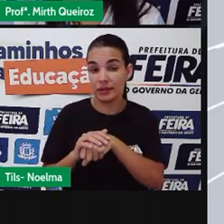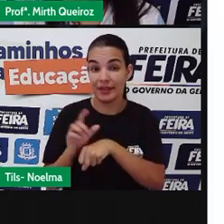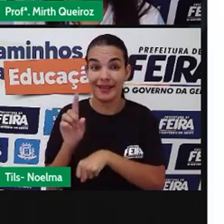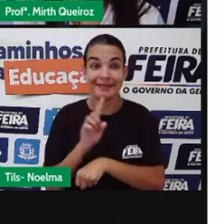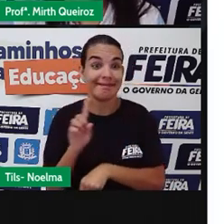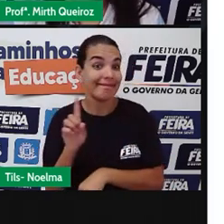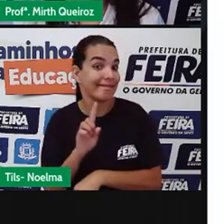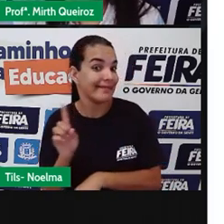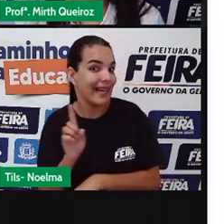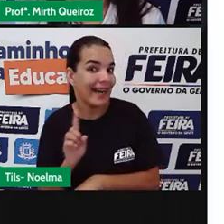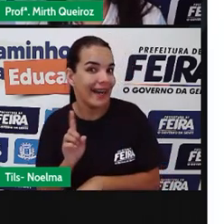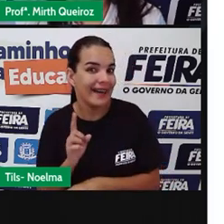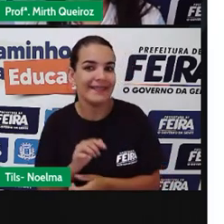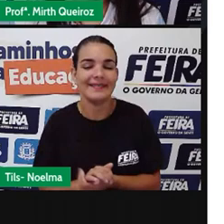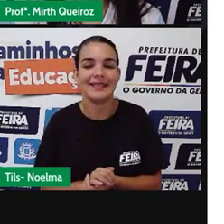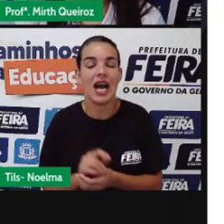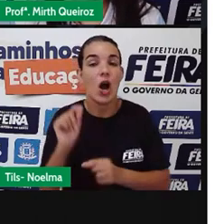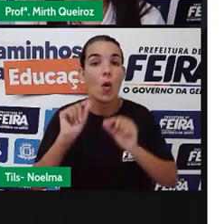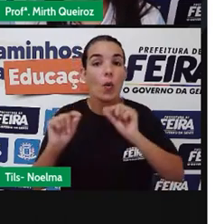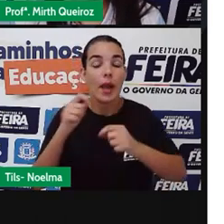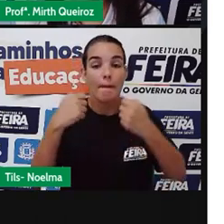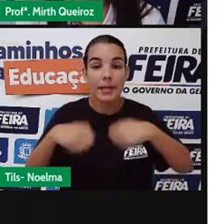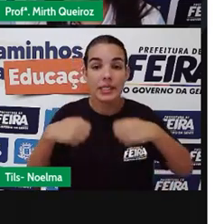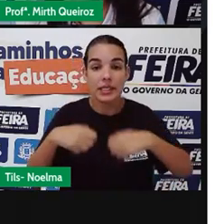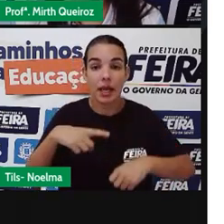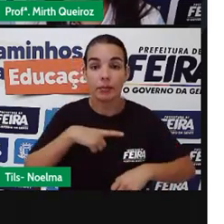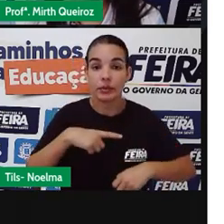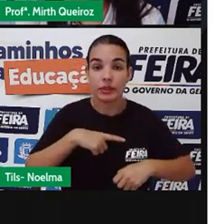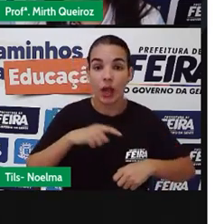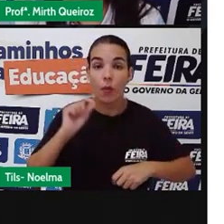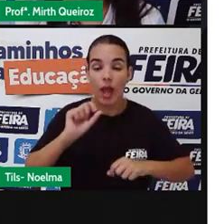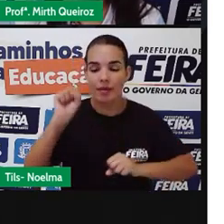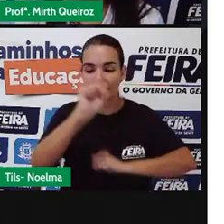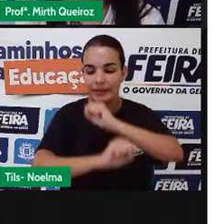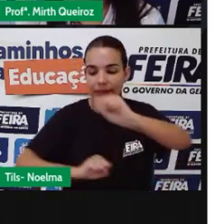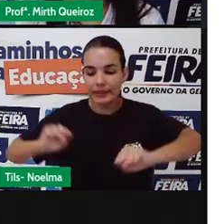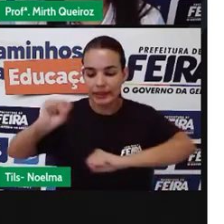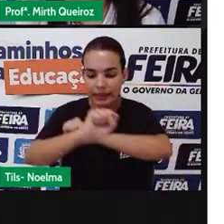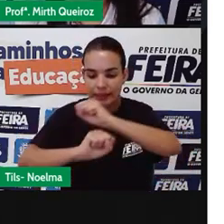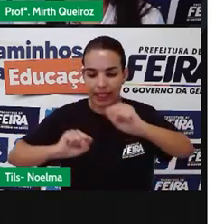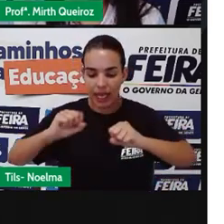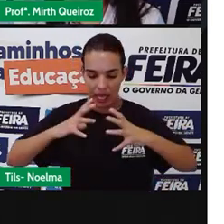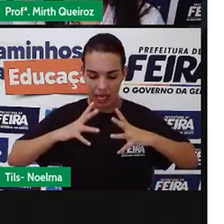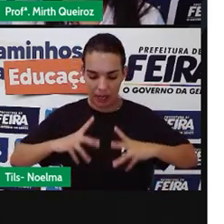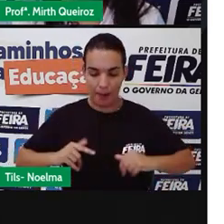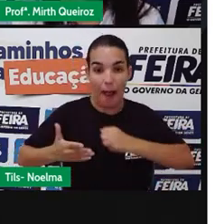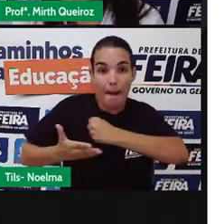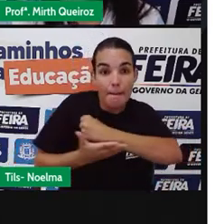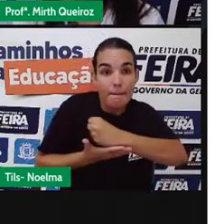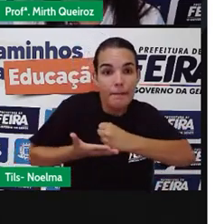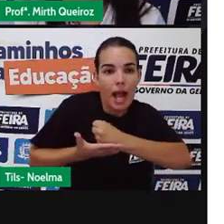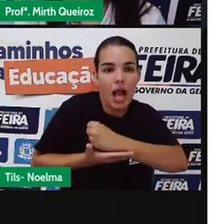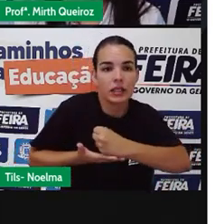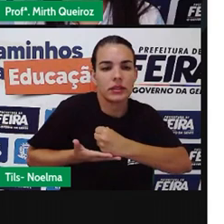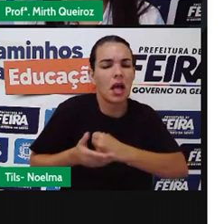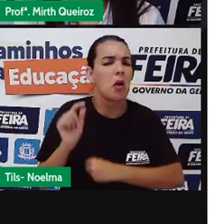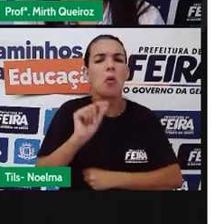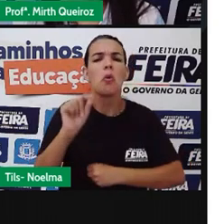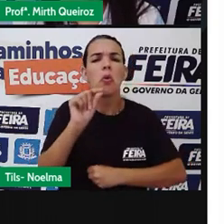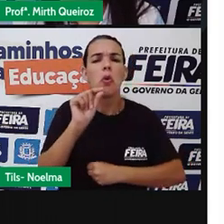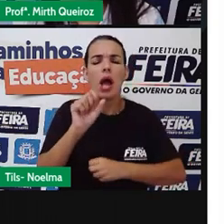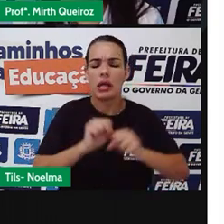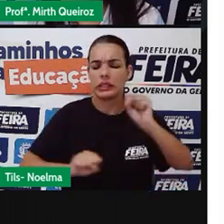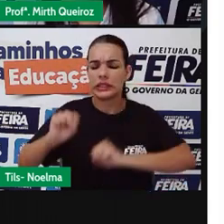não né Nós precisamos também de saneamento básico mas o que que é